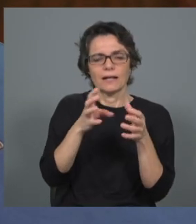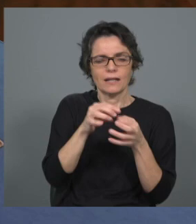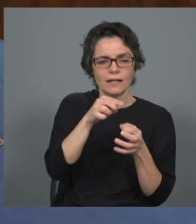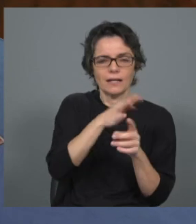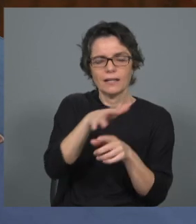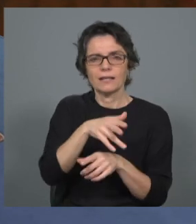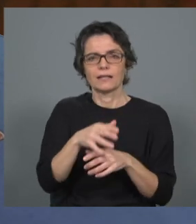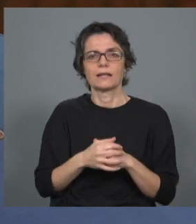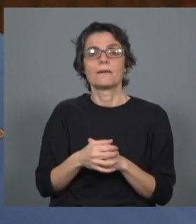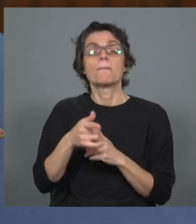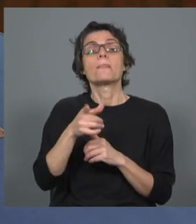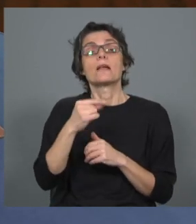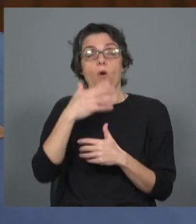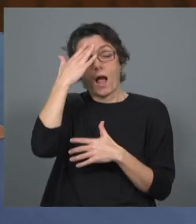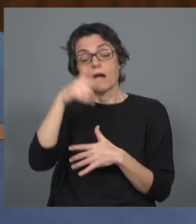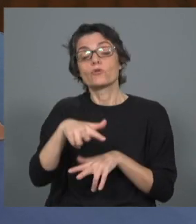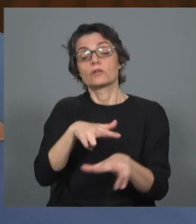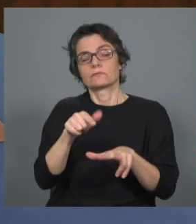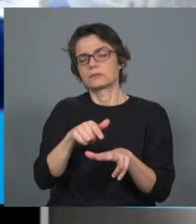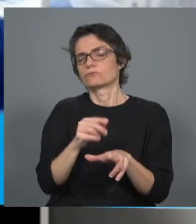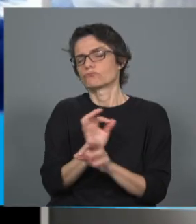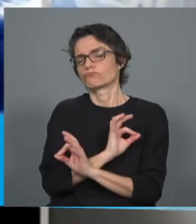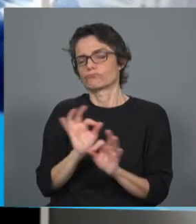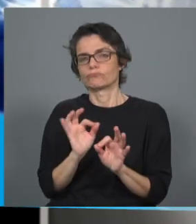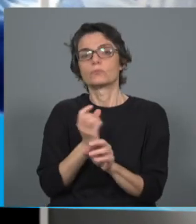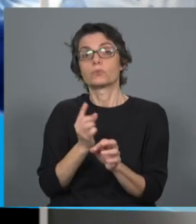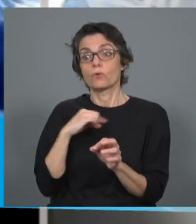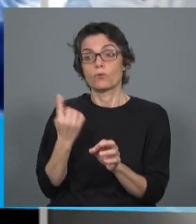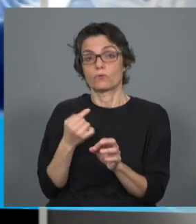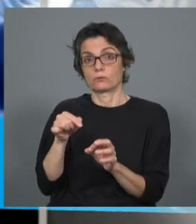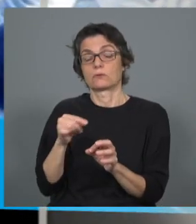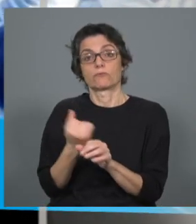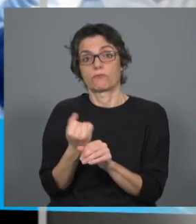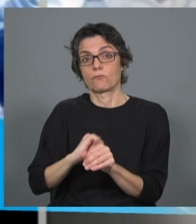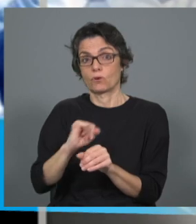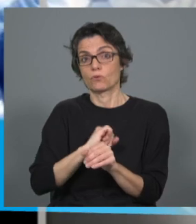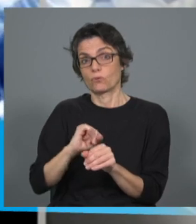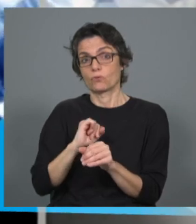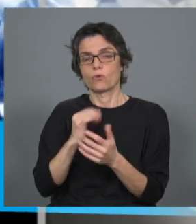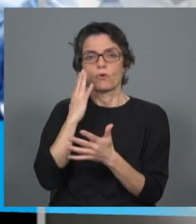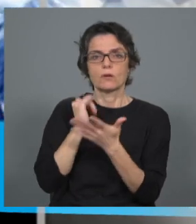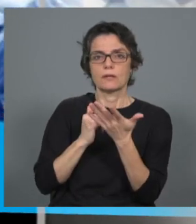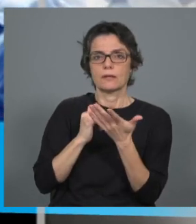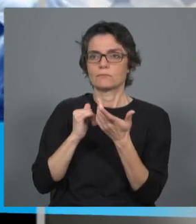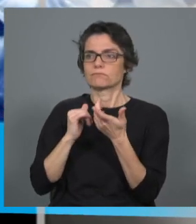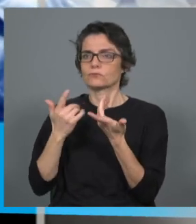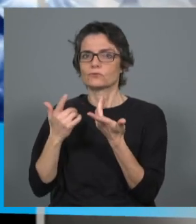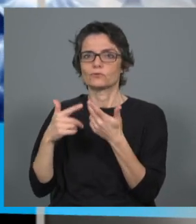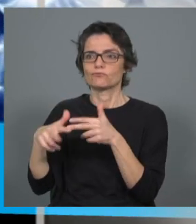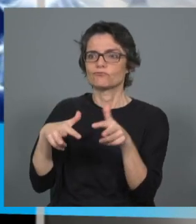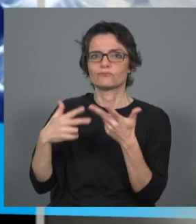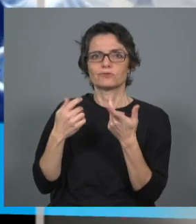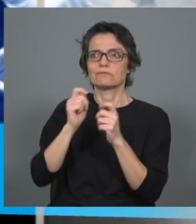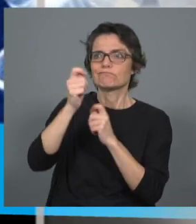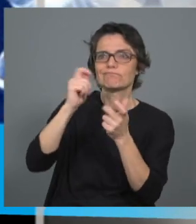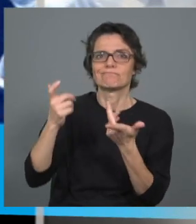muito benéficos, pelo menos para mim, porque andámos nós, enfim, a percorrer e à procura de todos esses sítios, a sair de